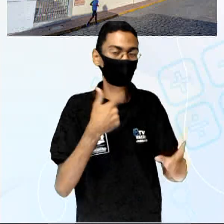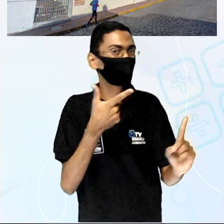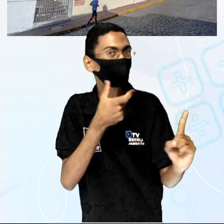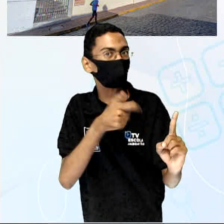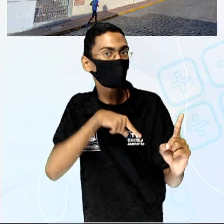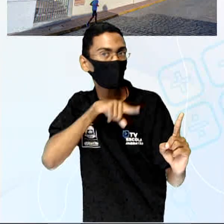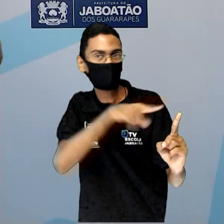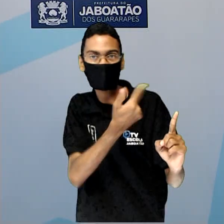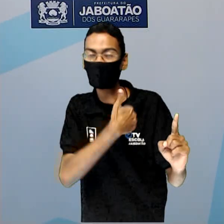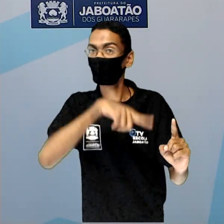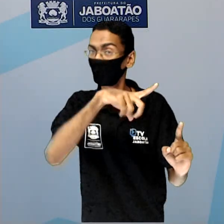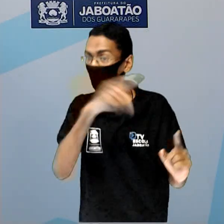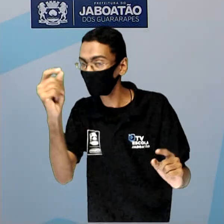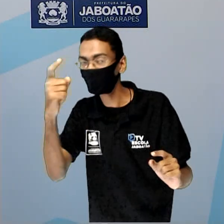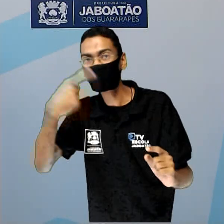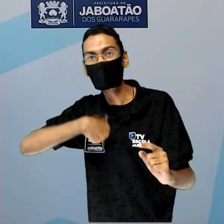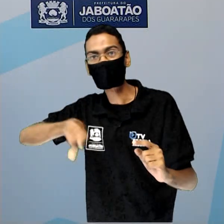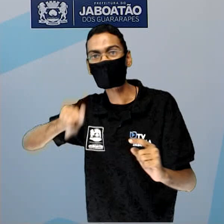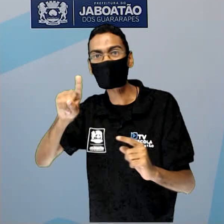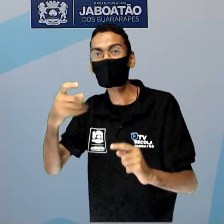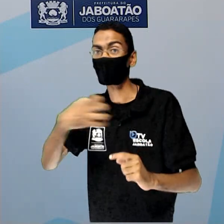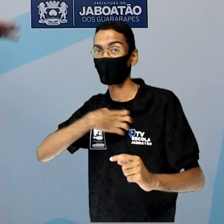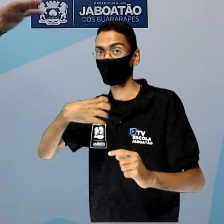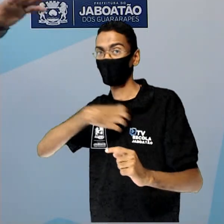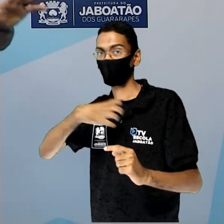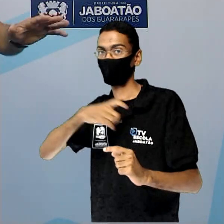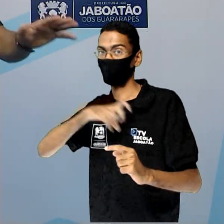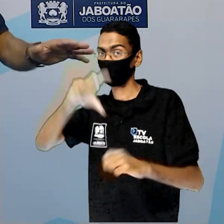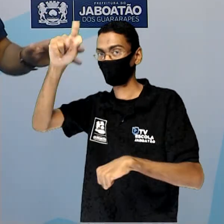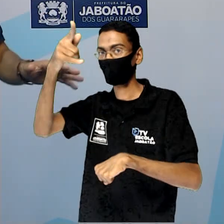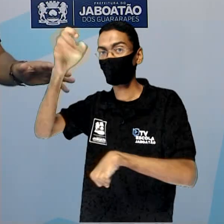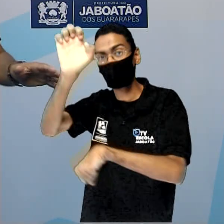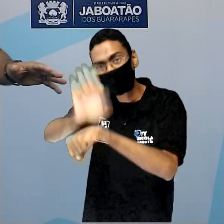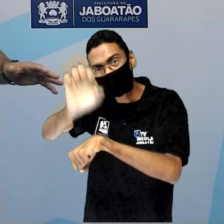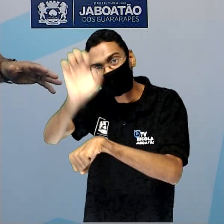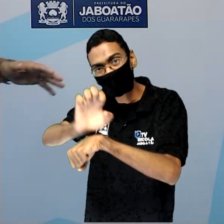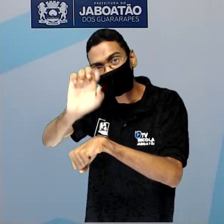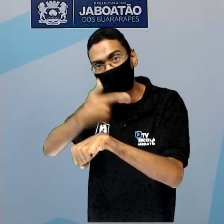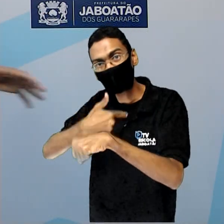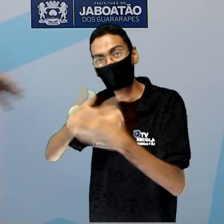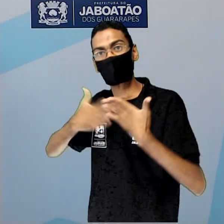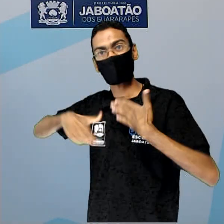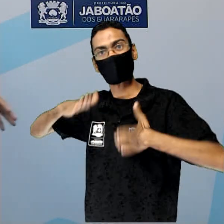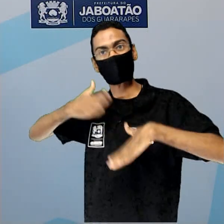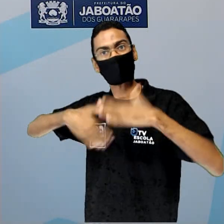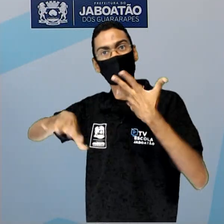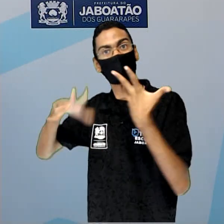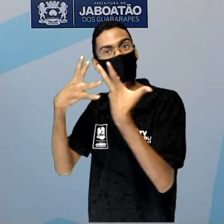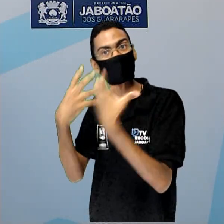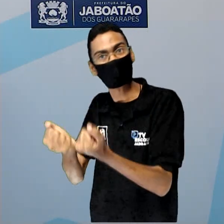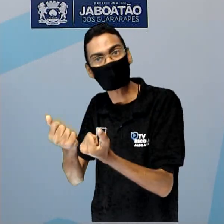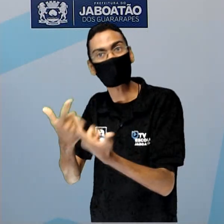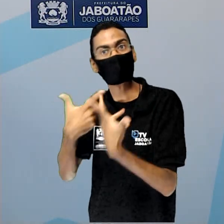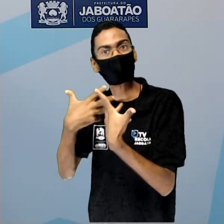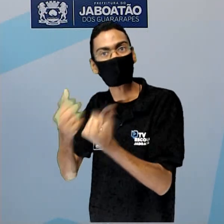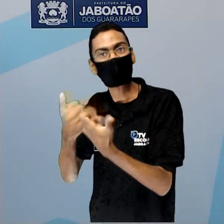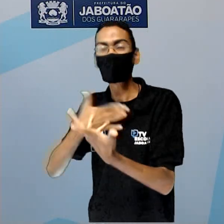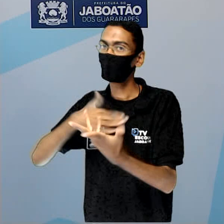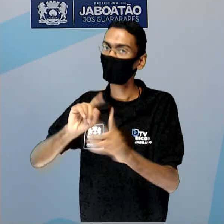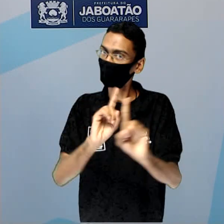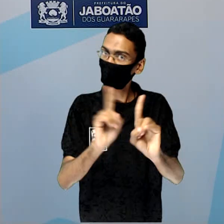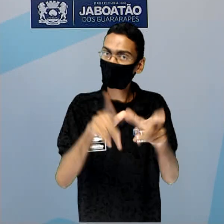fugiu para a Bahia e deixou o governo a cargo do bispo, que procurou acalmar os ânimos. Mas os ânimos não estavam calmos. As pessoas não